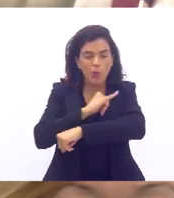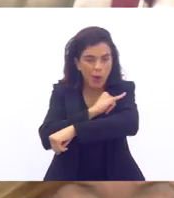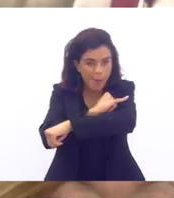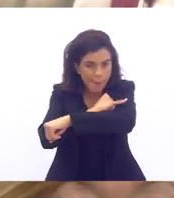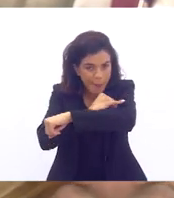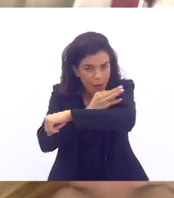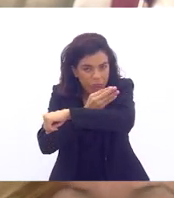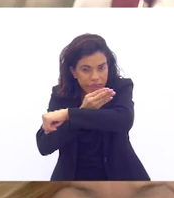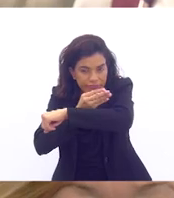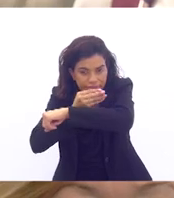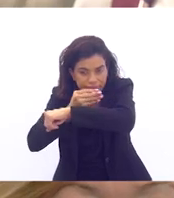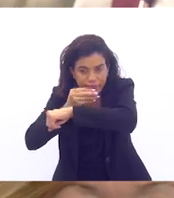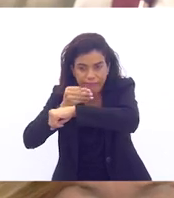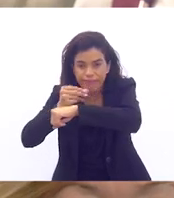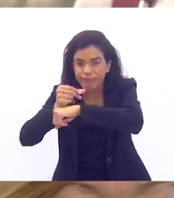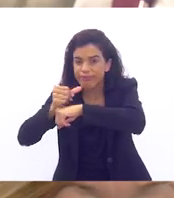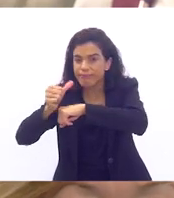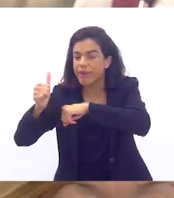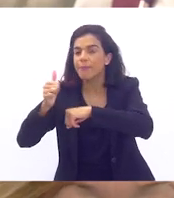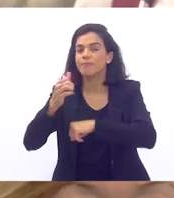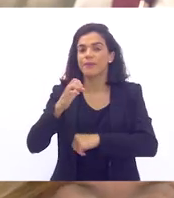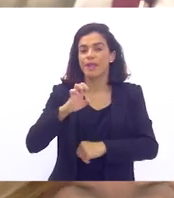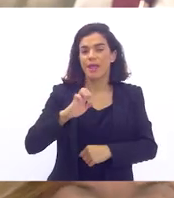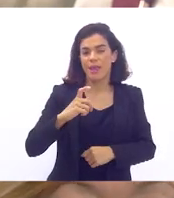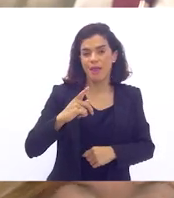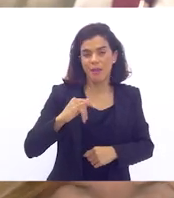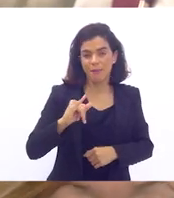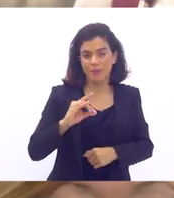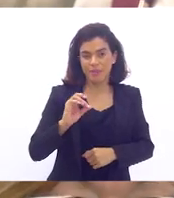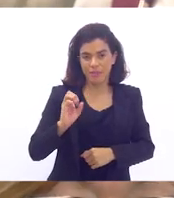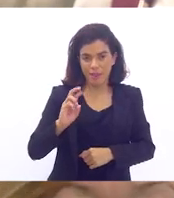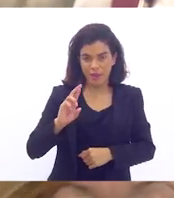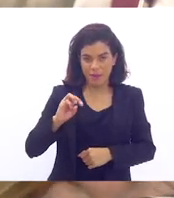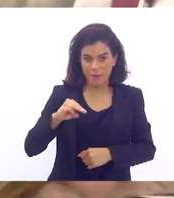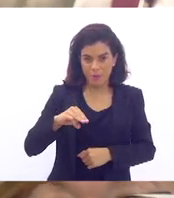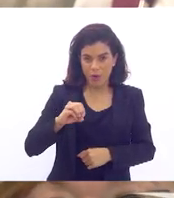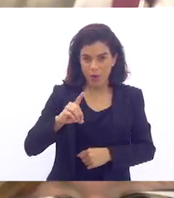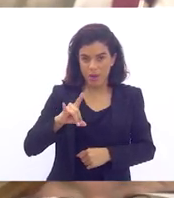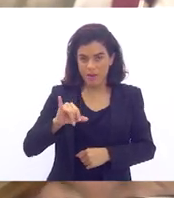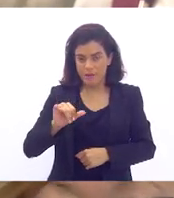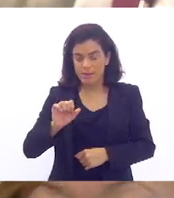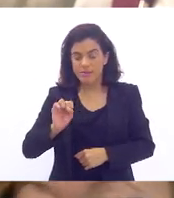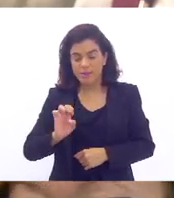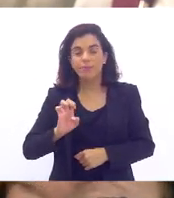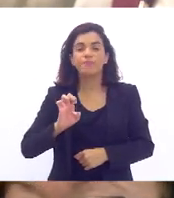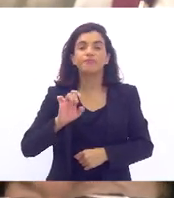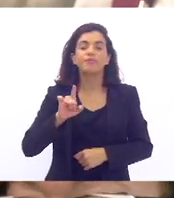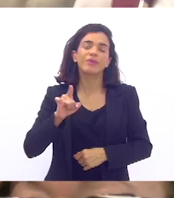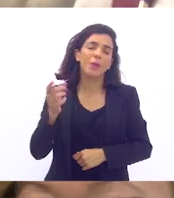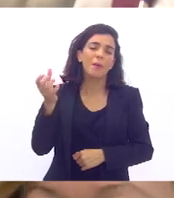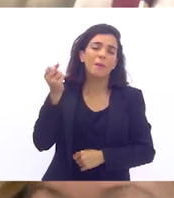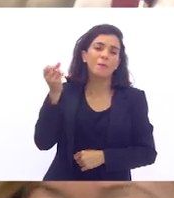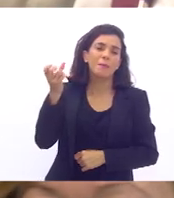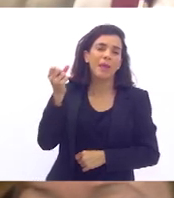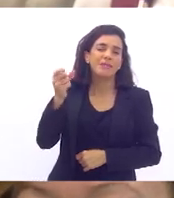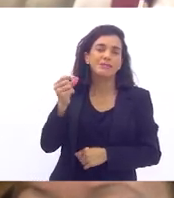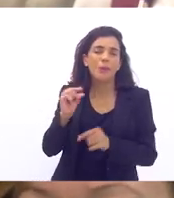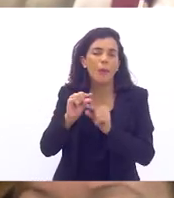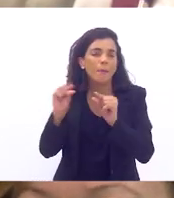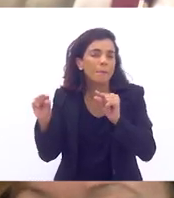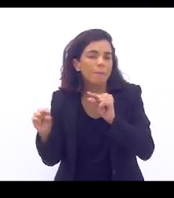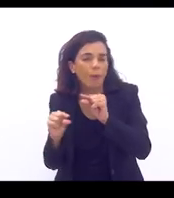epidermólise bolhosa então o impacto financeiro da pensão é desprezível dentro do orçamento